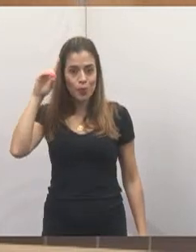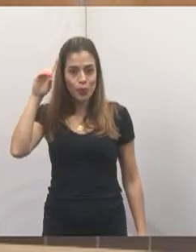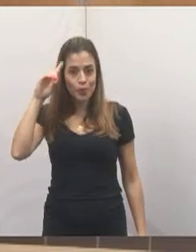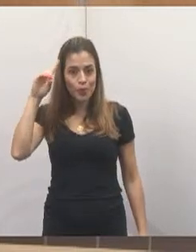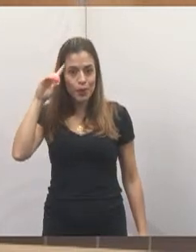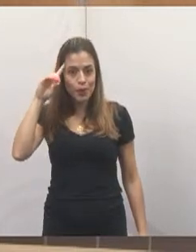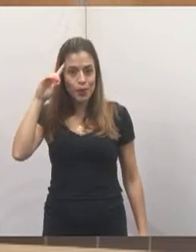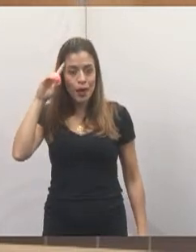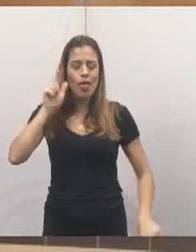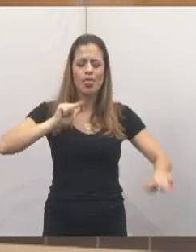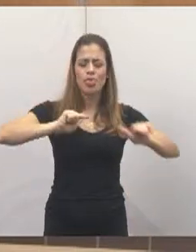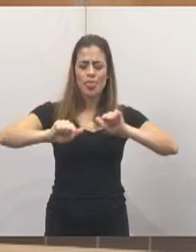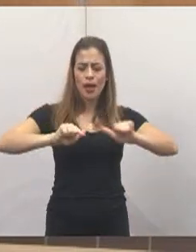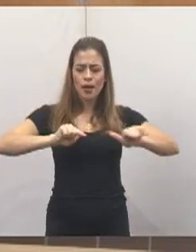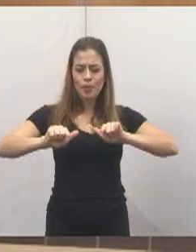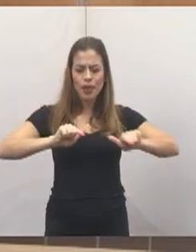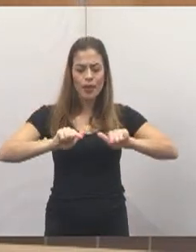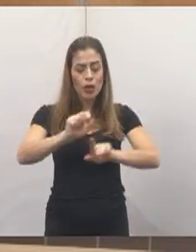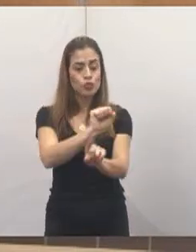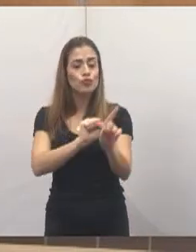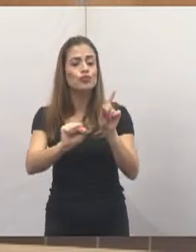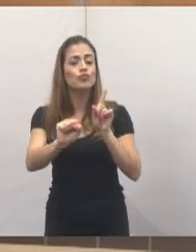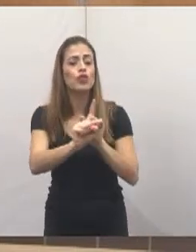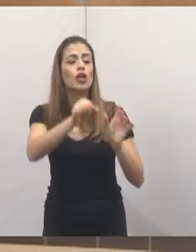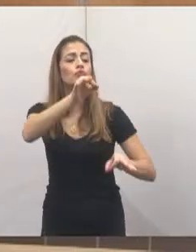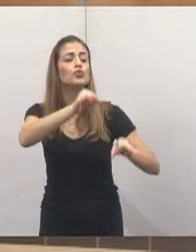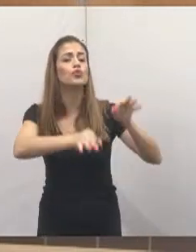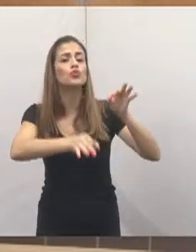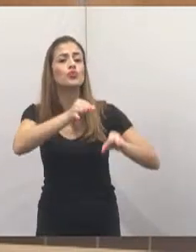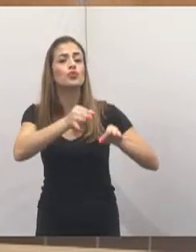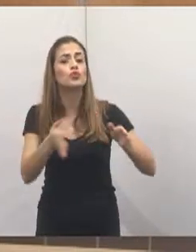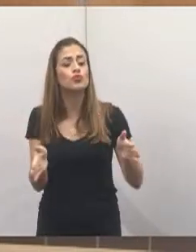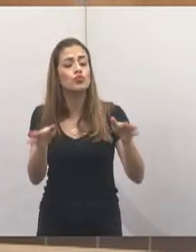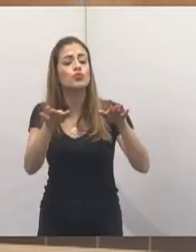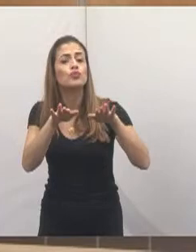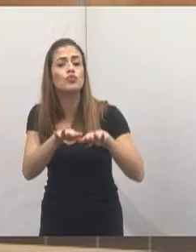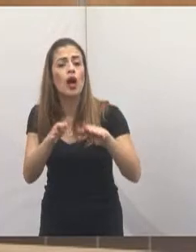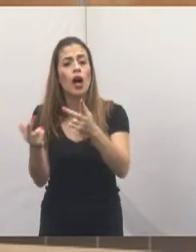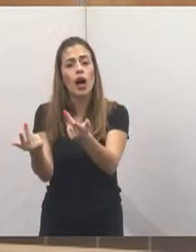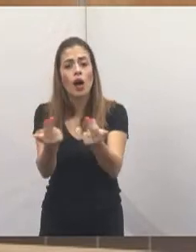dias, trabalhando por uma sociedade mais justa e igualitária.